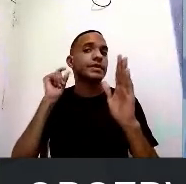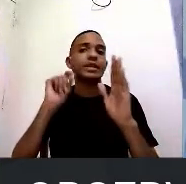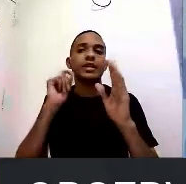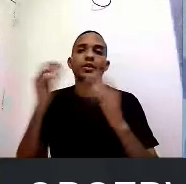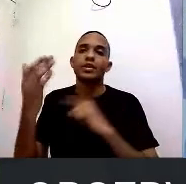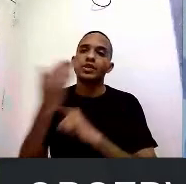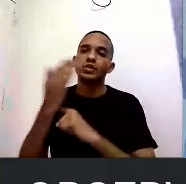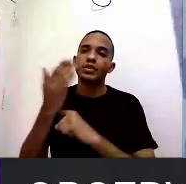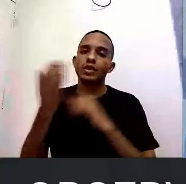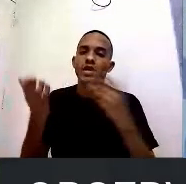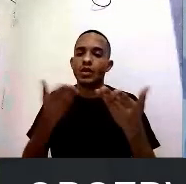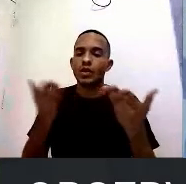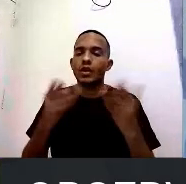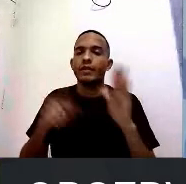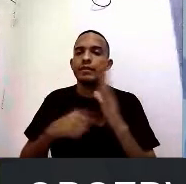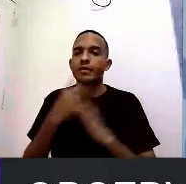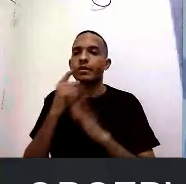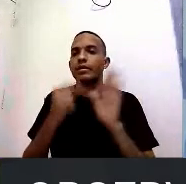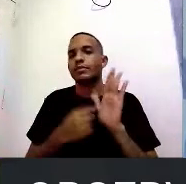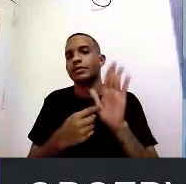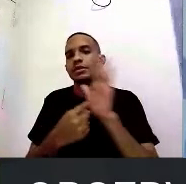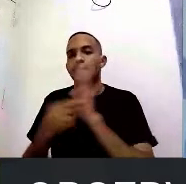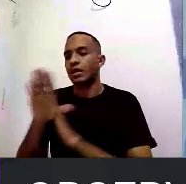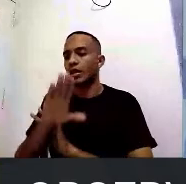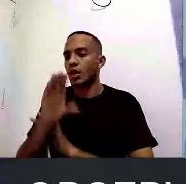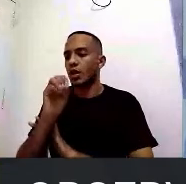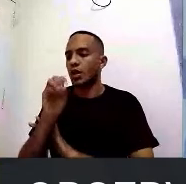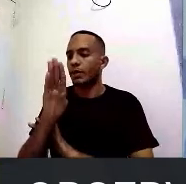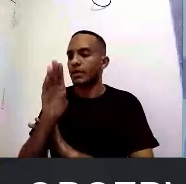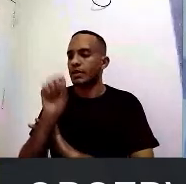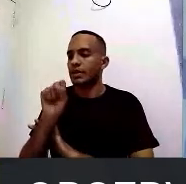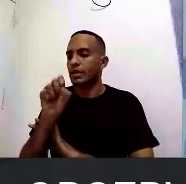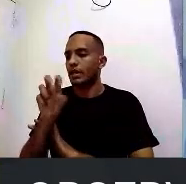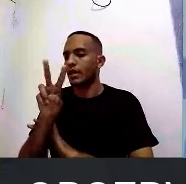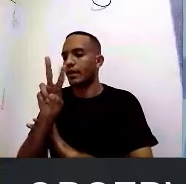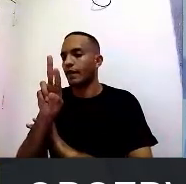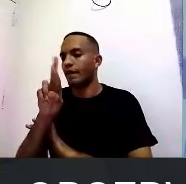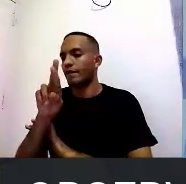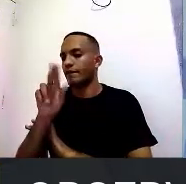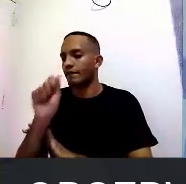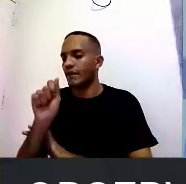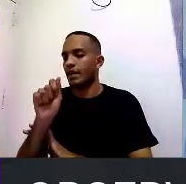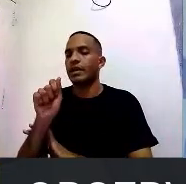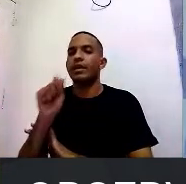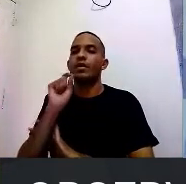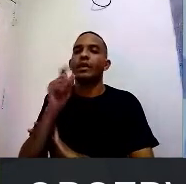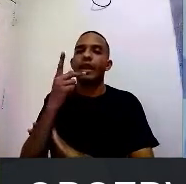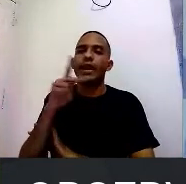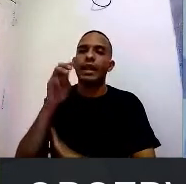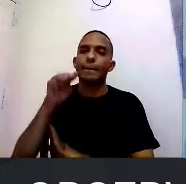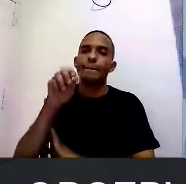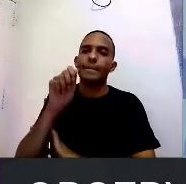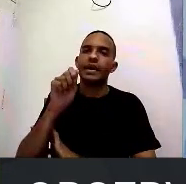nessa primeira parte da apresentação do Observa será a Marina.